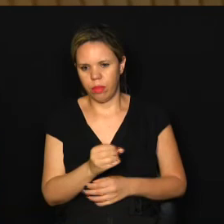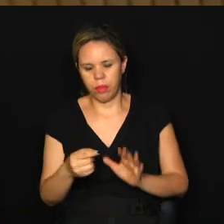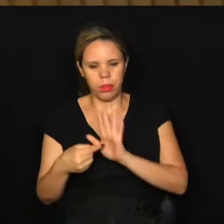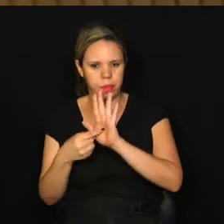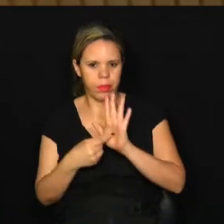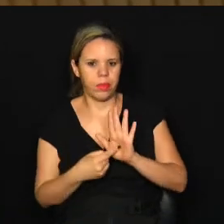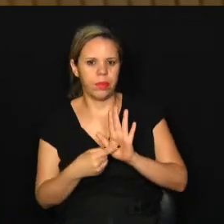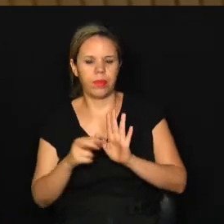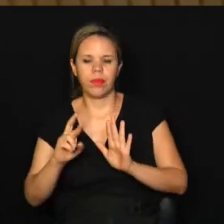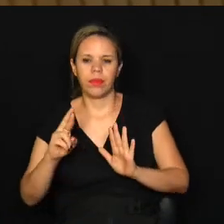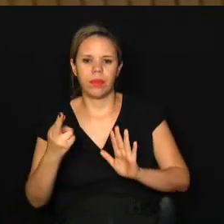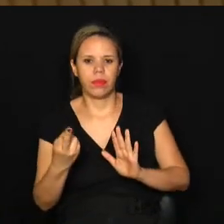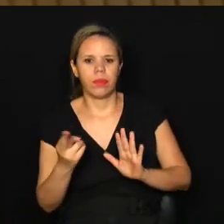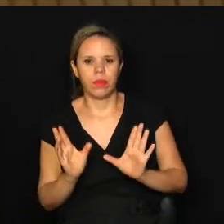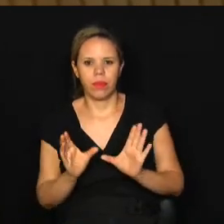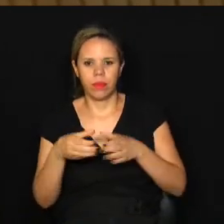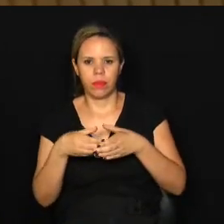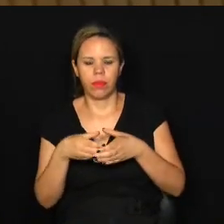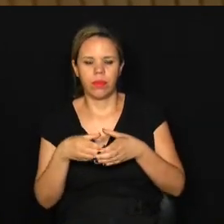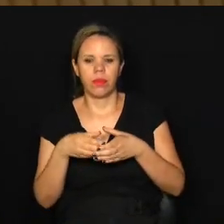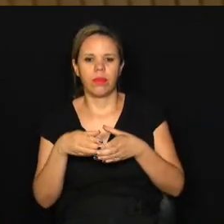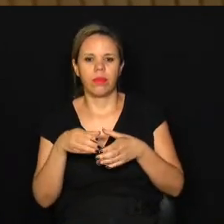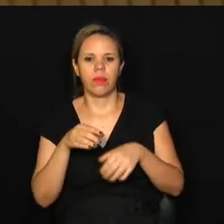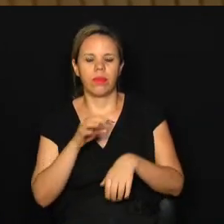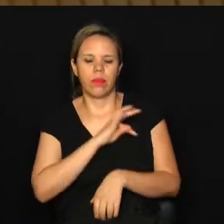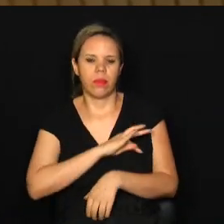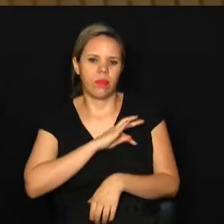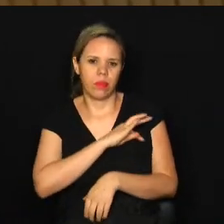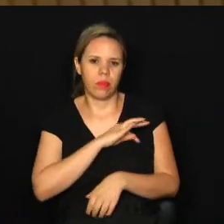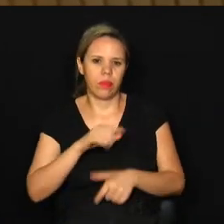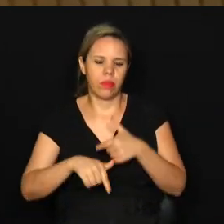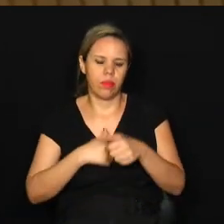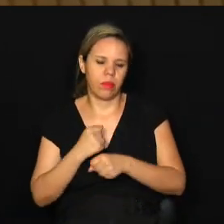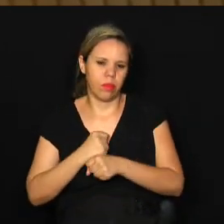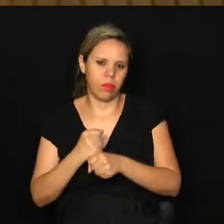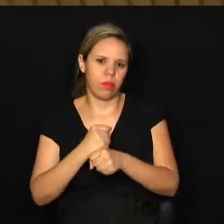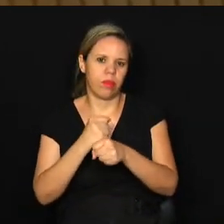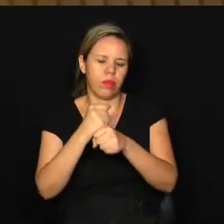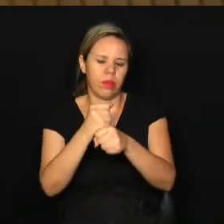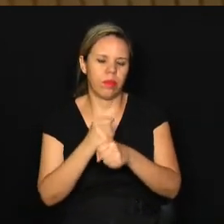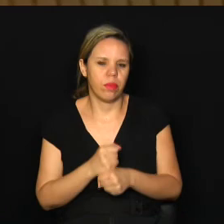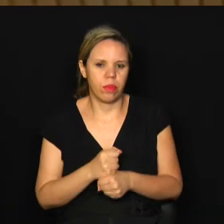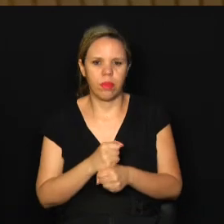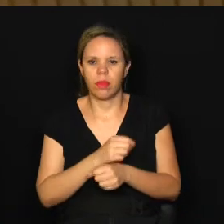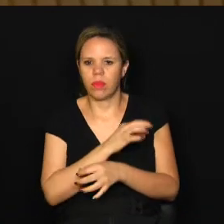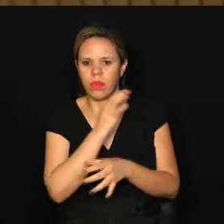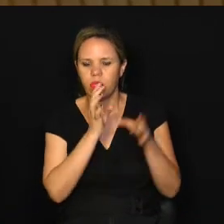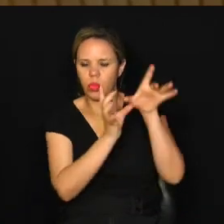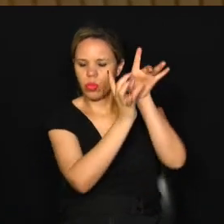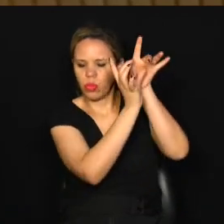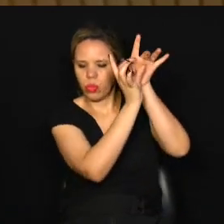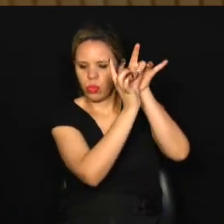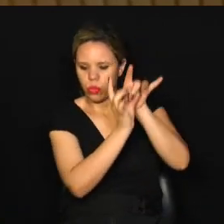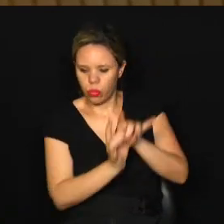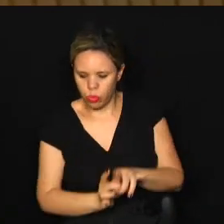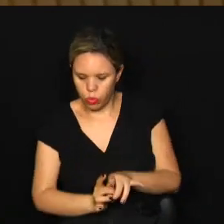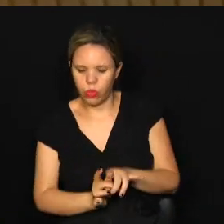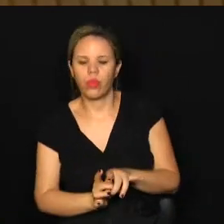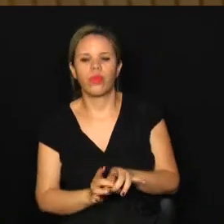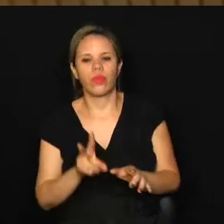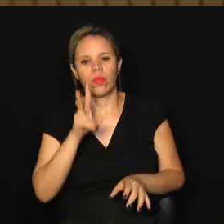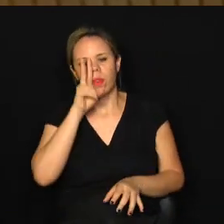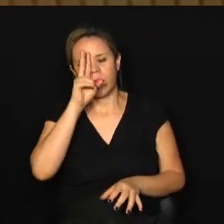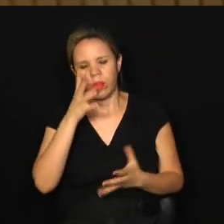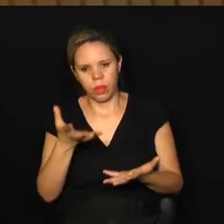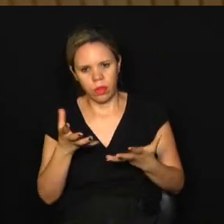Esse é um resultado de uma equipe que foi formada nos últimos anos, uma equipe coesa, forte e que busca